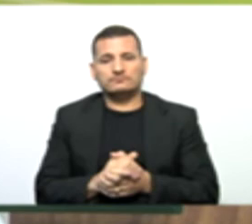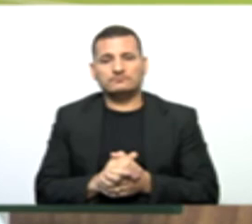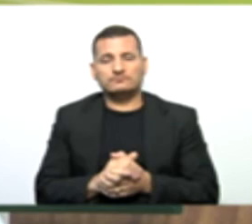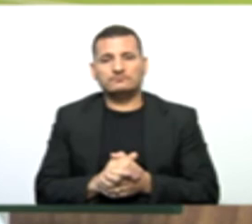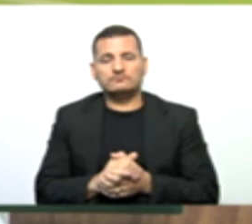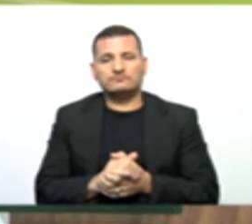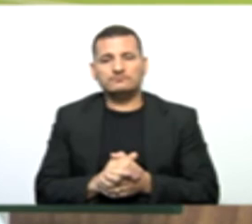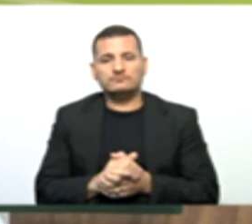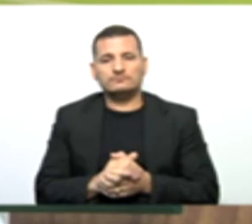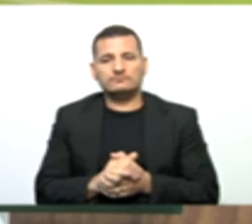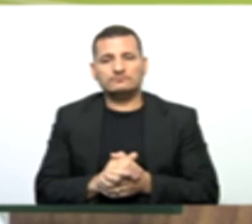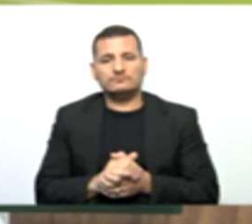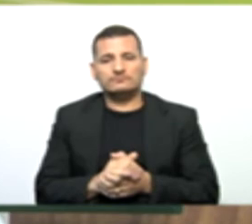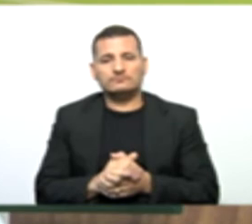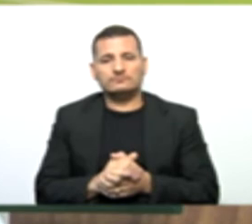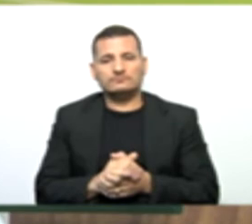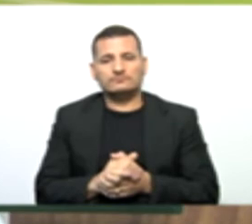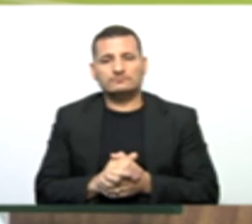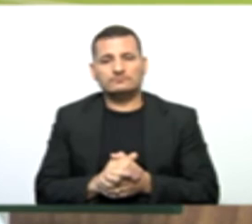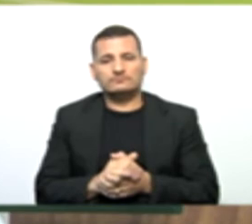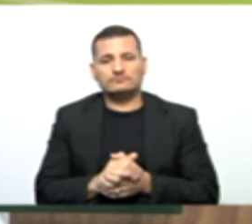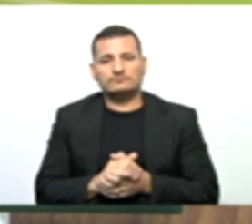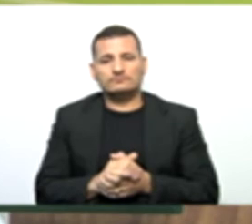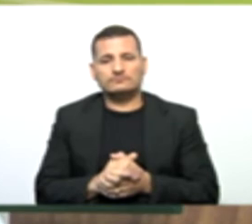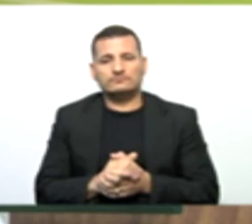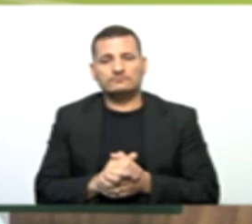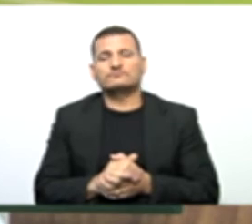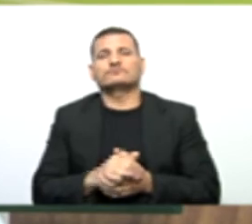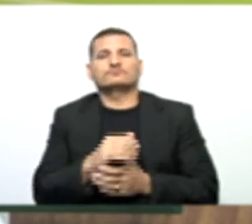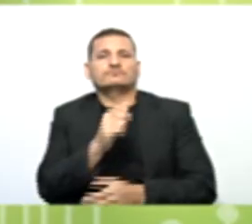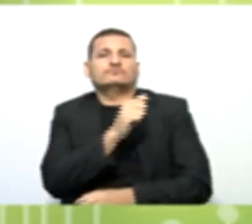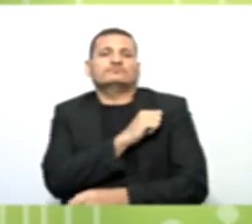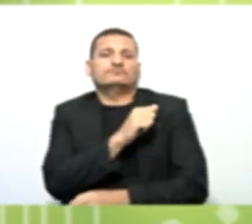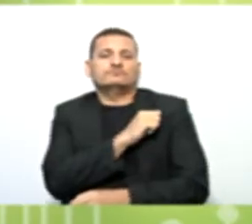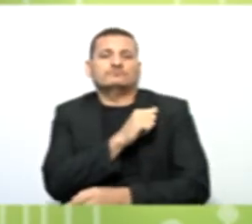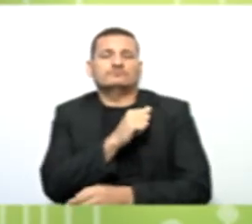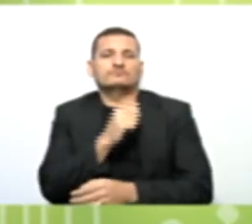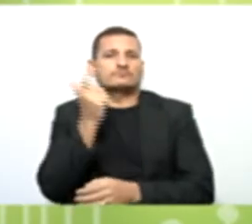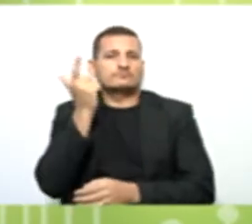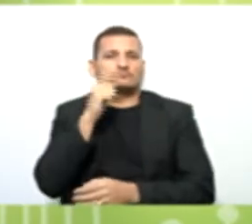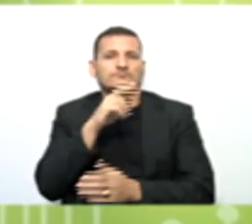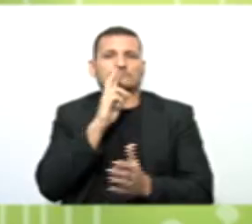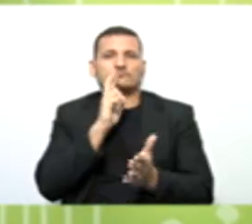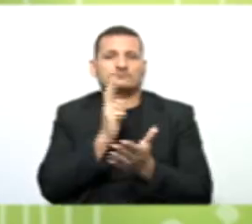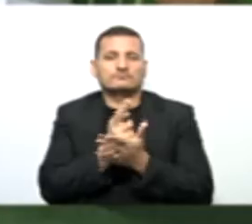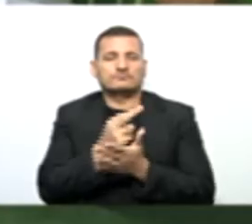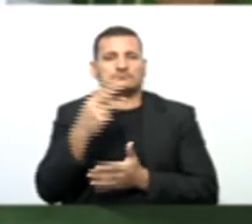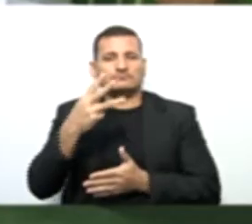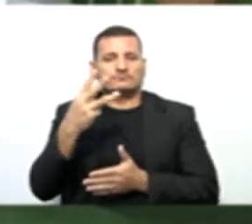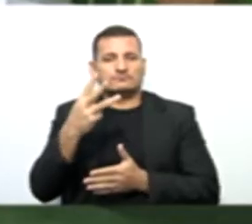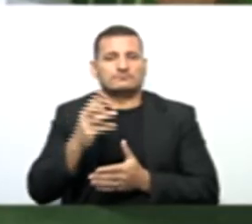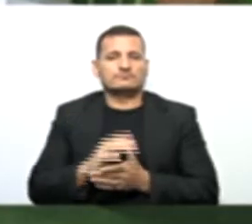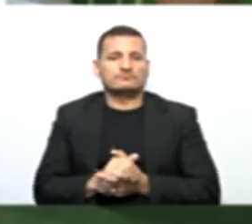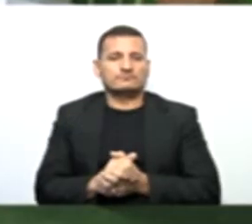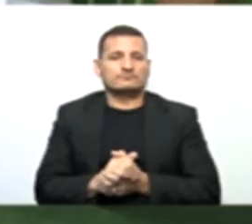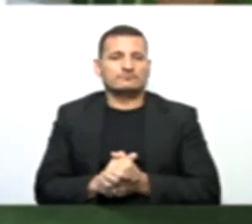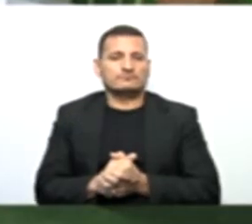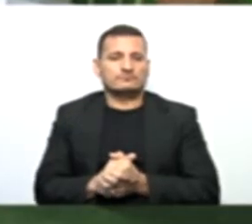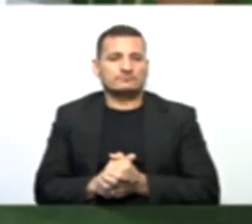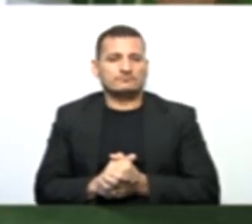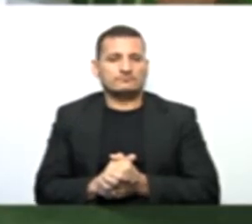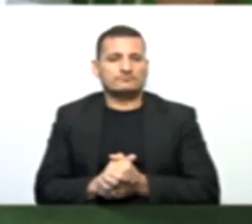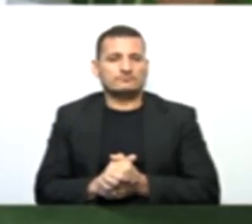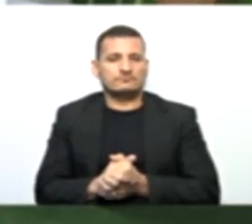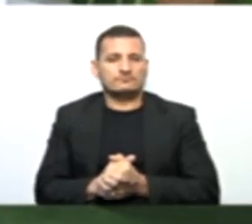questão 3. Vamos lá, gente. Uma pessoa conseguiu fazer a questão 3, professor? Uma pessoa conseguiu. Vamos